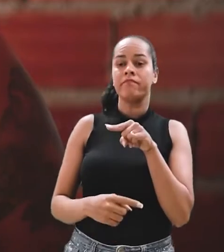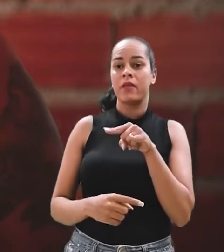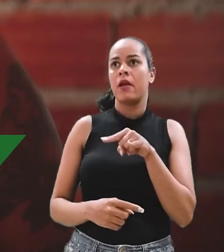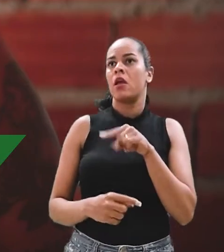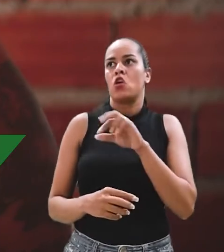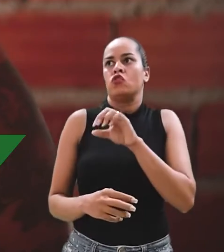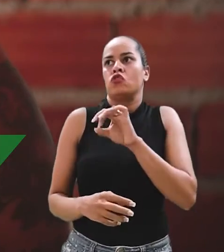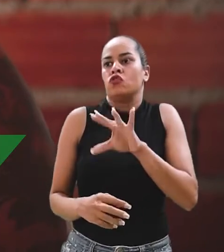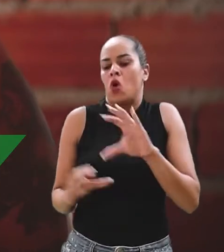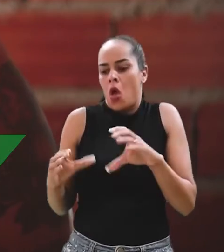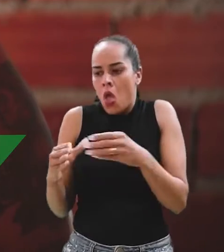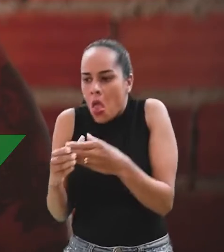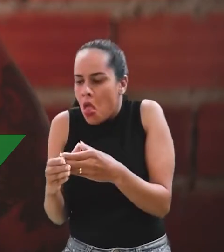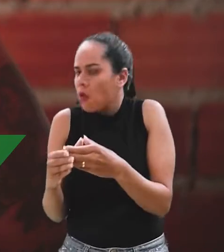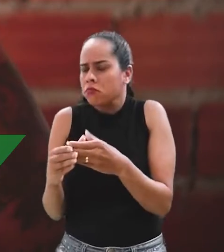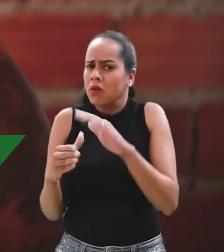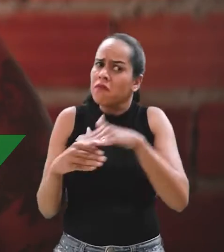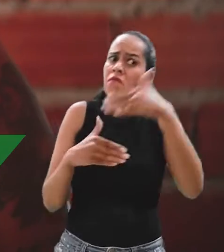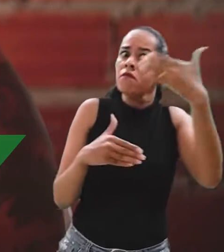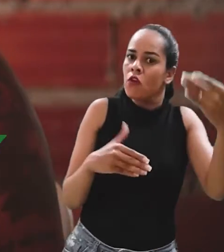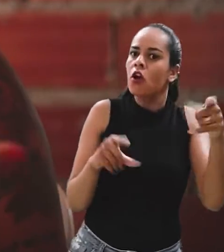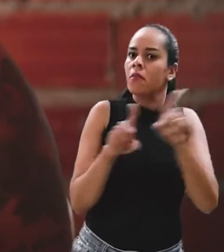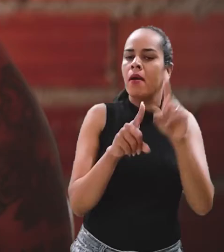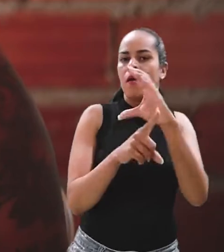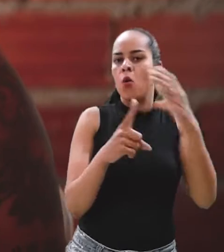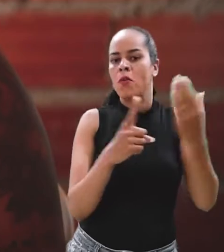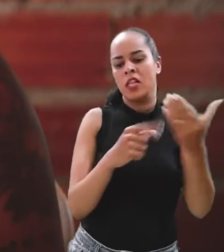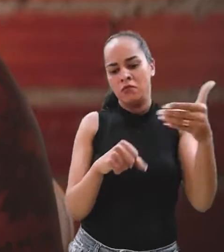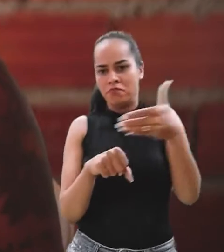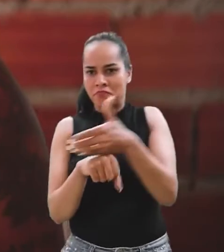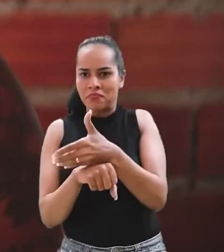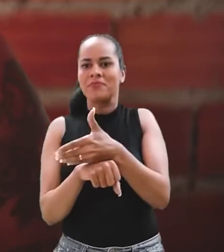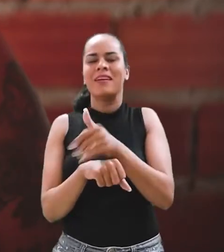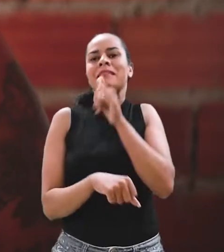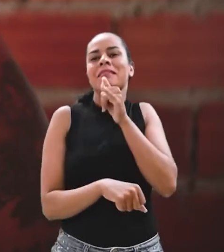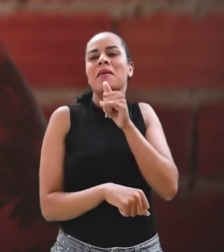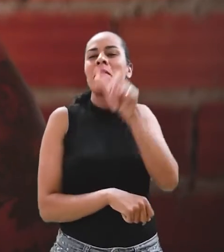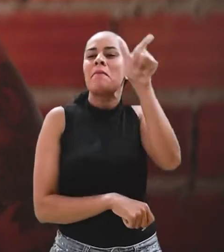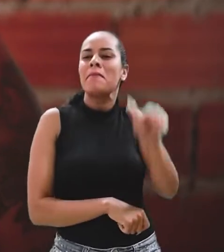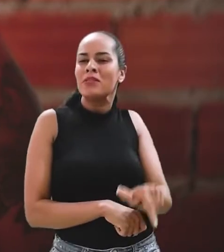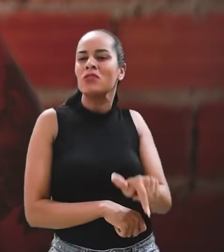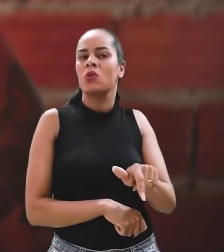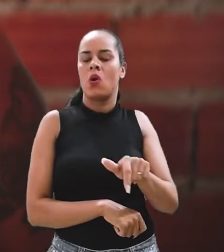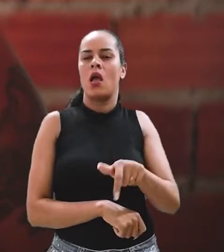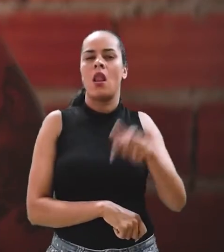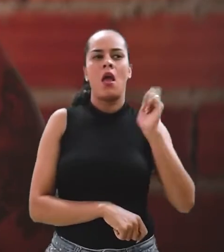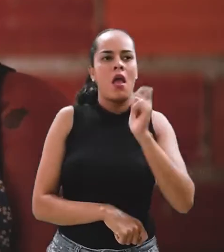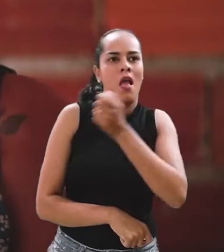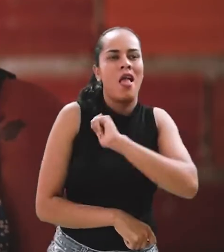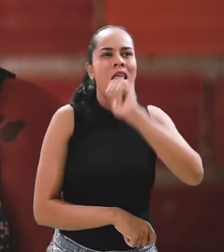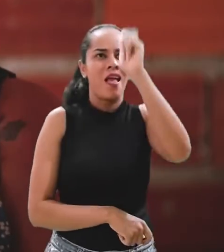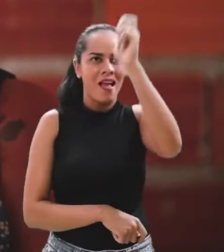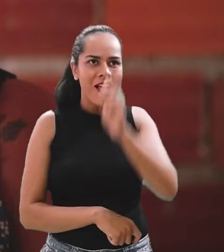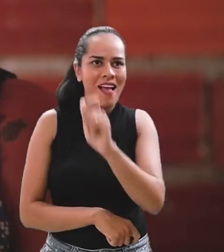quilombola, ultrapassa os muros. É toda a comunidade que está dentro da escola. Por exemplo, uma pessoa é benzendeira.